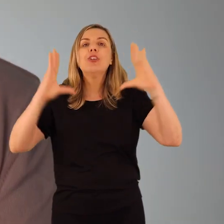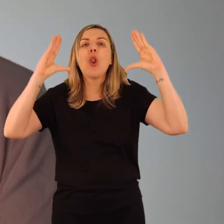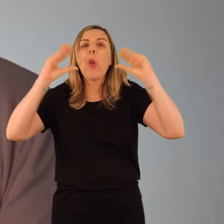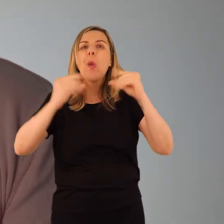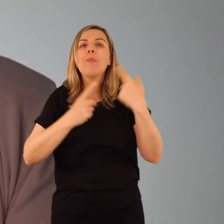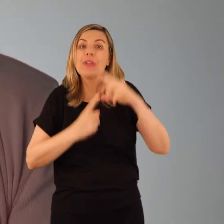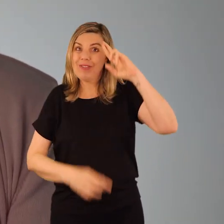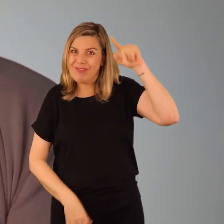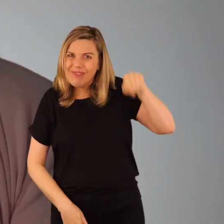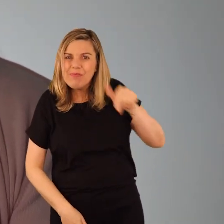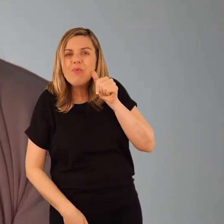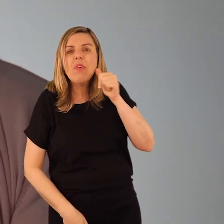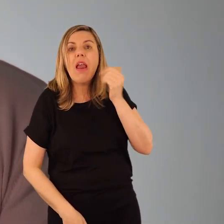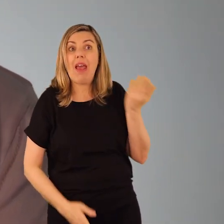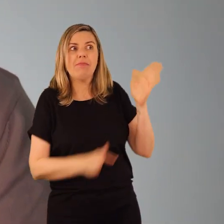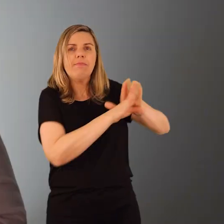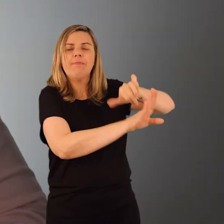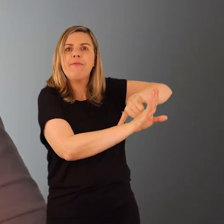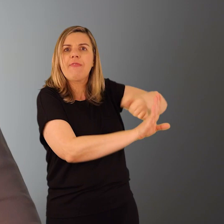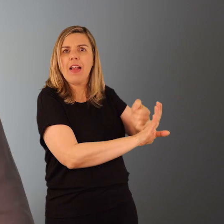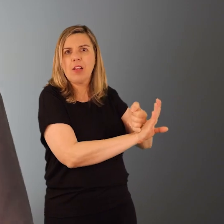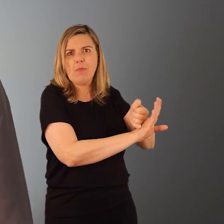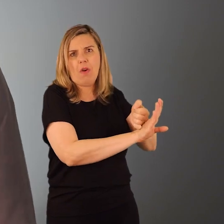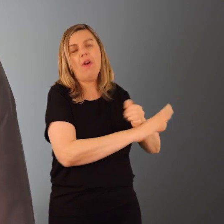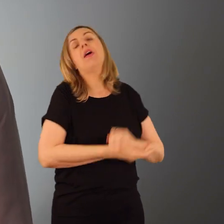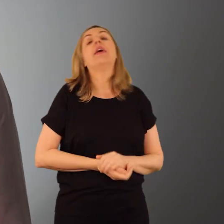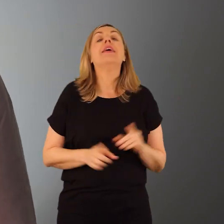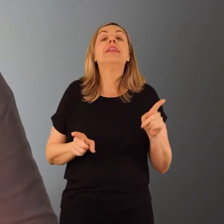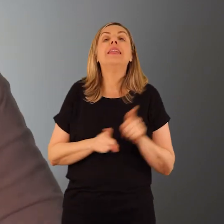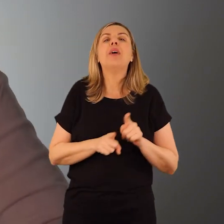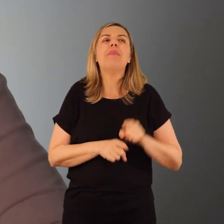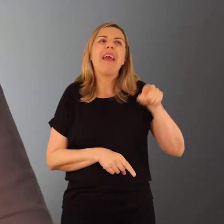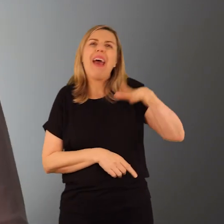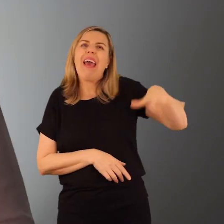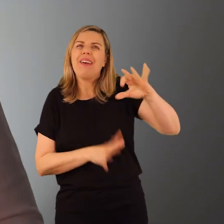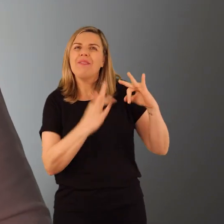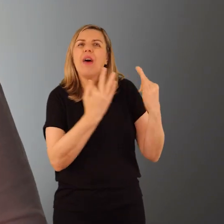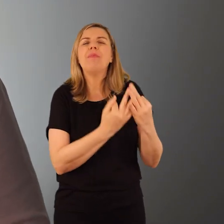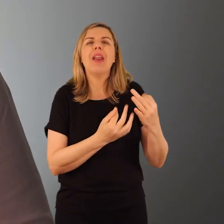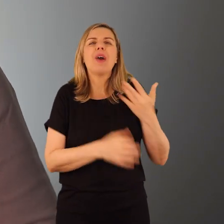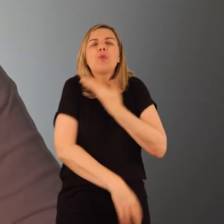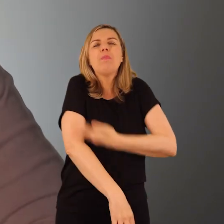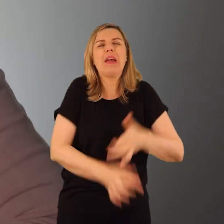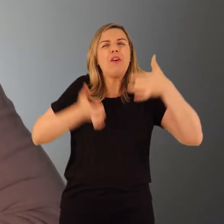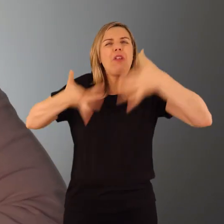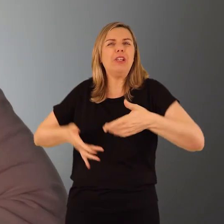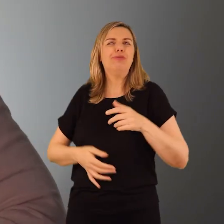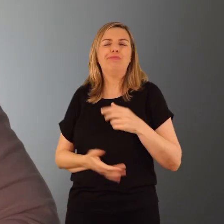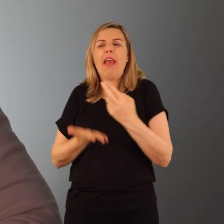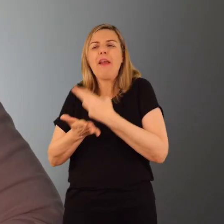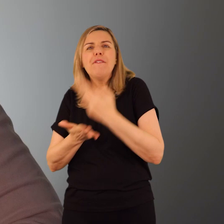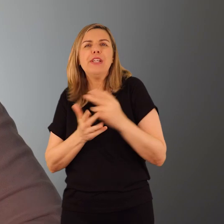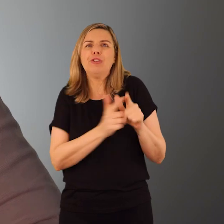porque a dona Tereza fechava a porta lá da escada, né? E outra coisa que eles jogavam muito fora também era revista e jornal. Mas os